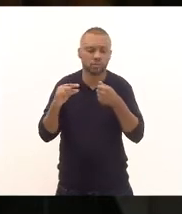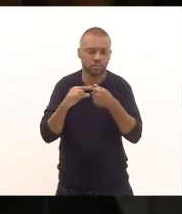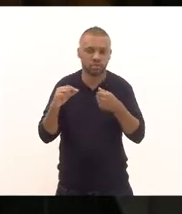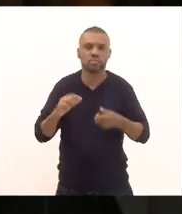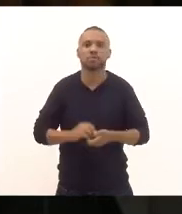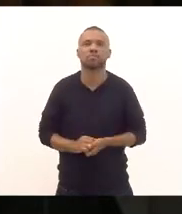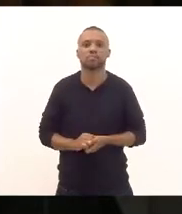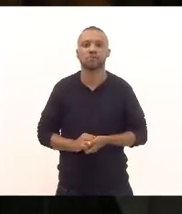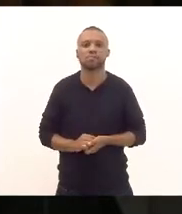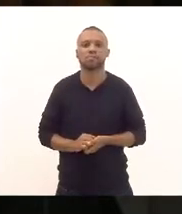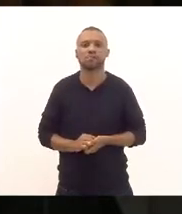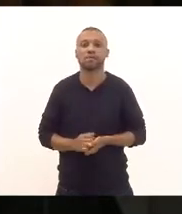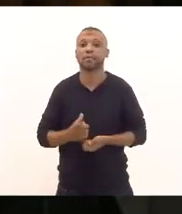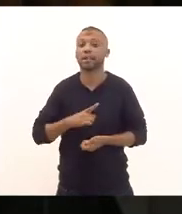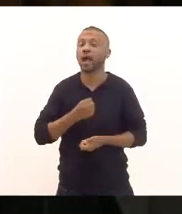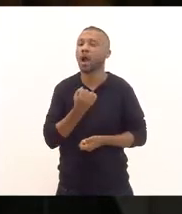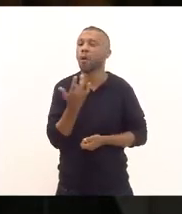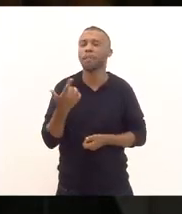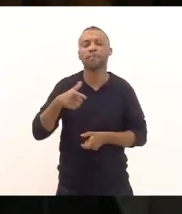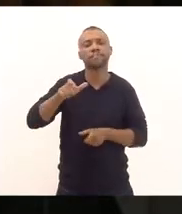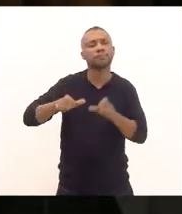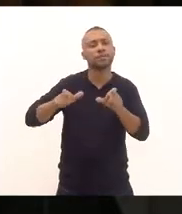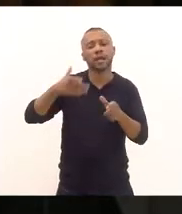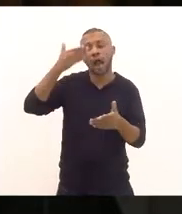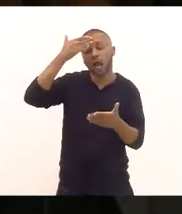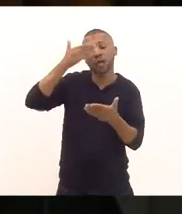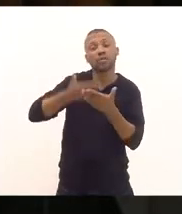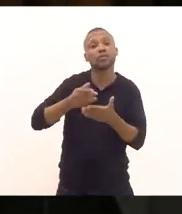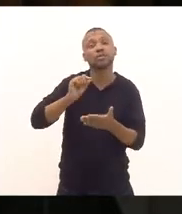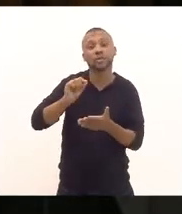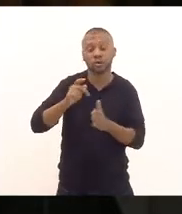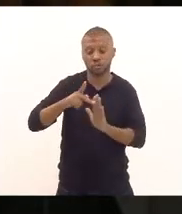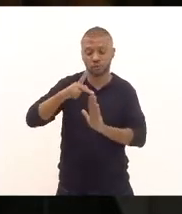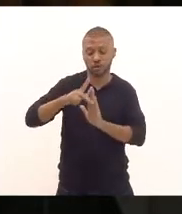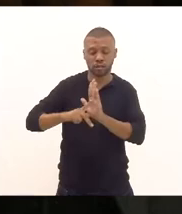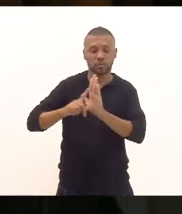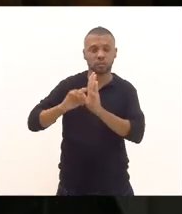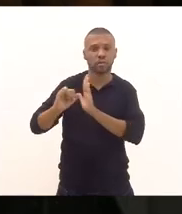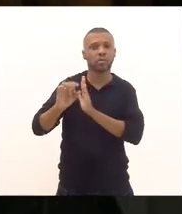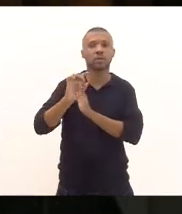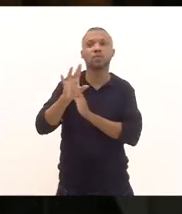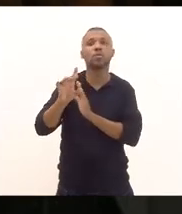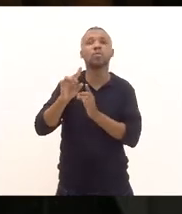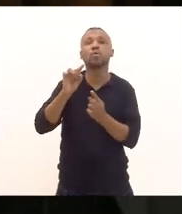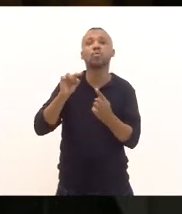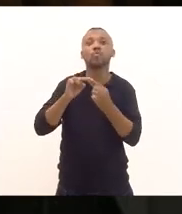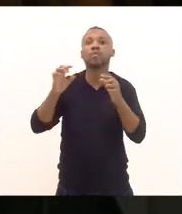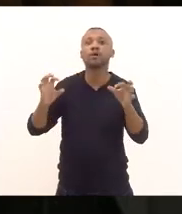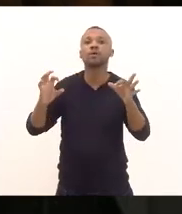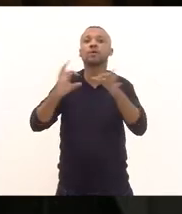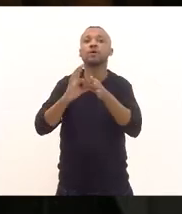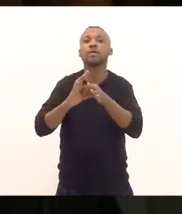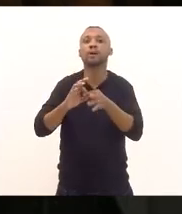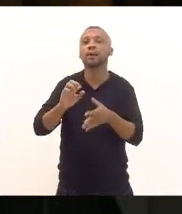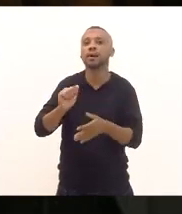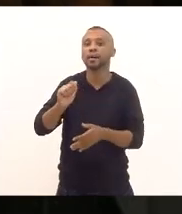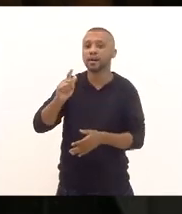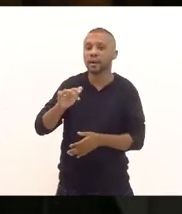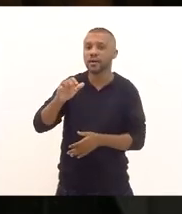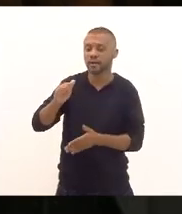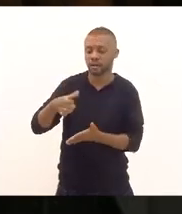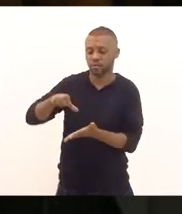artigos e tem pessoas que acham que o projeto é apenas para fusão das agências